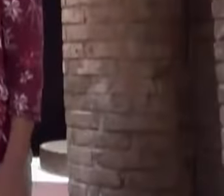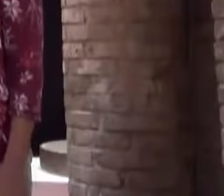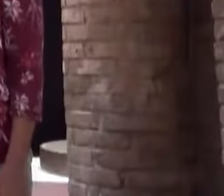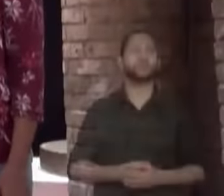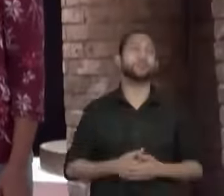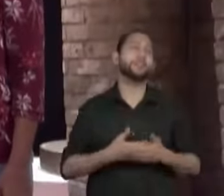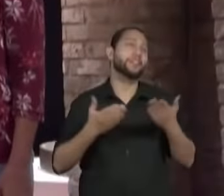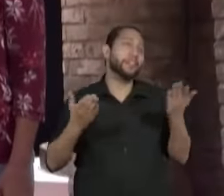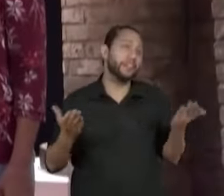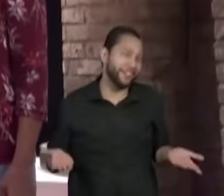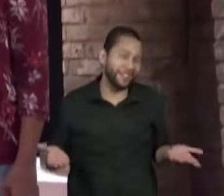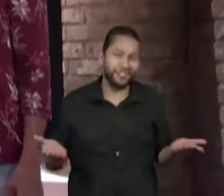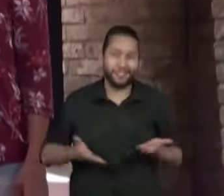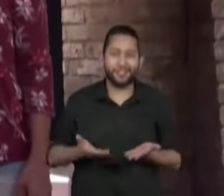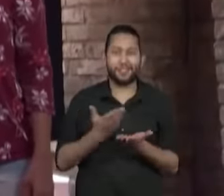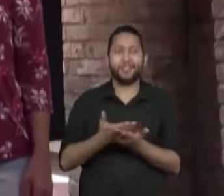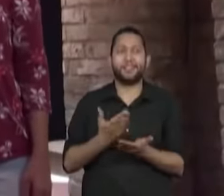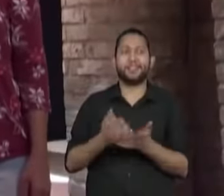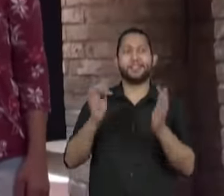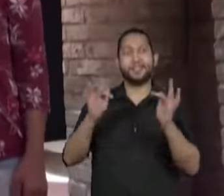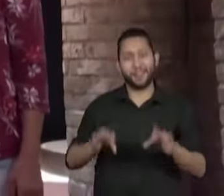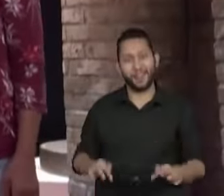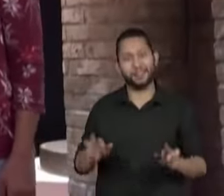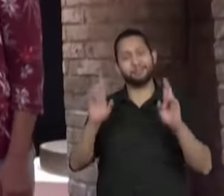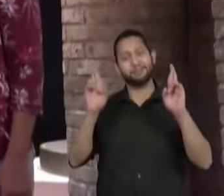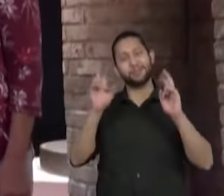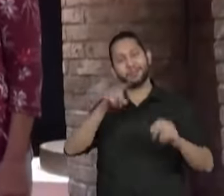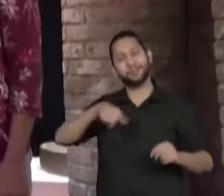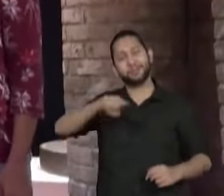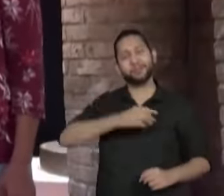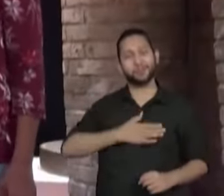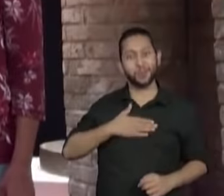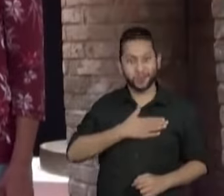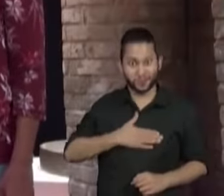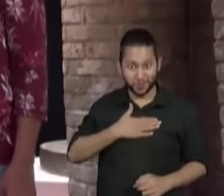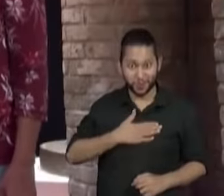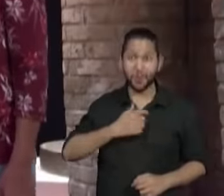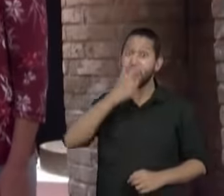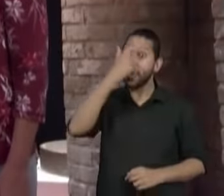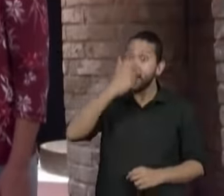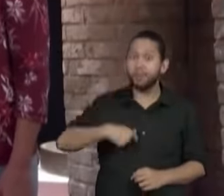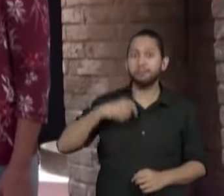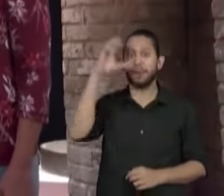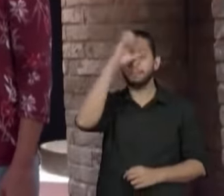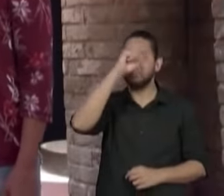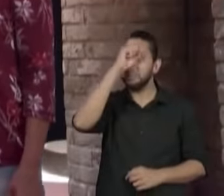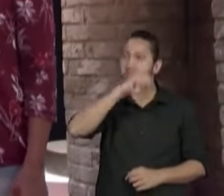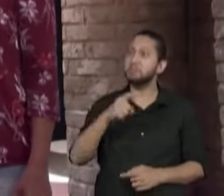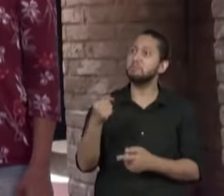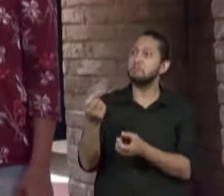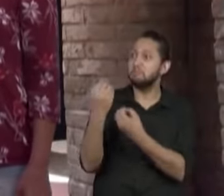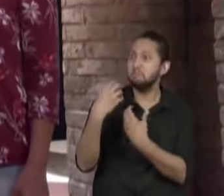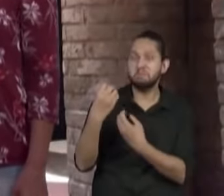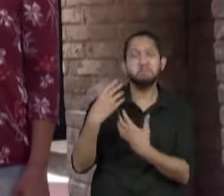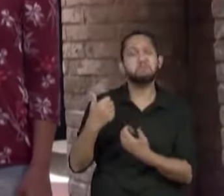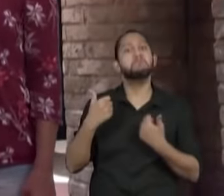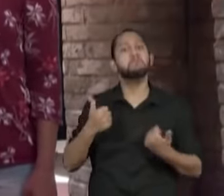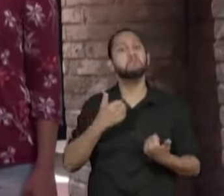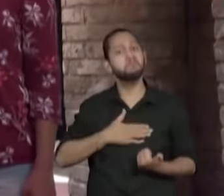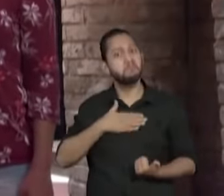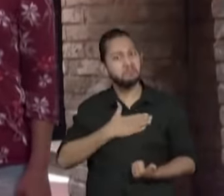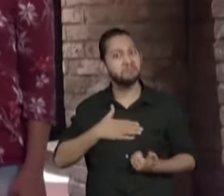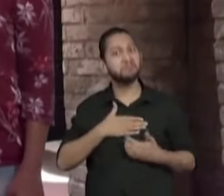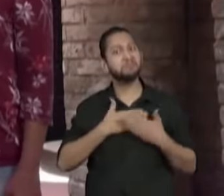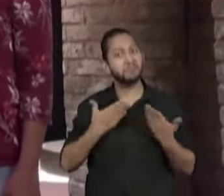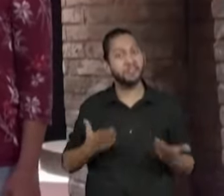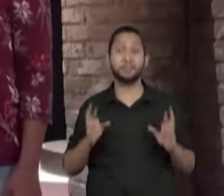Agora, né, nós vamos finalizar a nossa aula. Espero que vocês tenham gostado. Eu, particularmente, aprendi muito com as explicações da professora Inês,